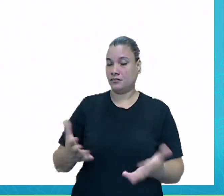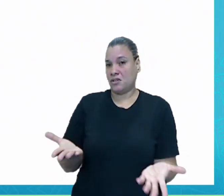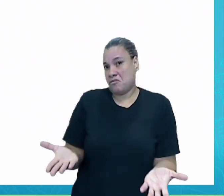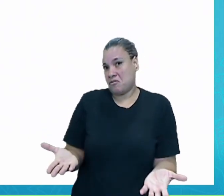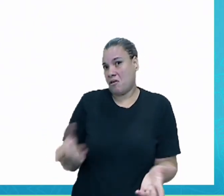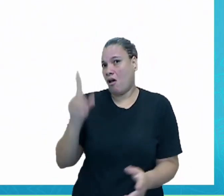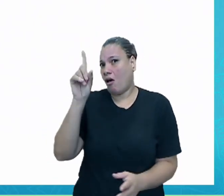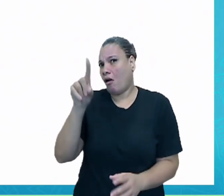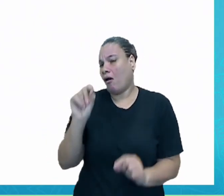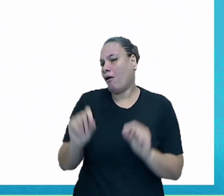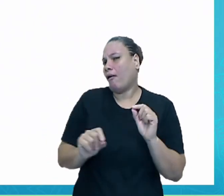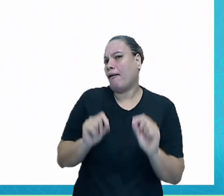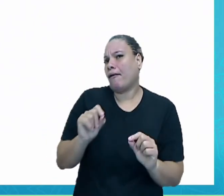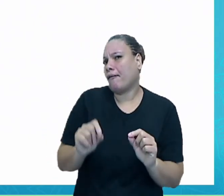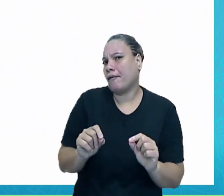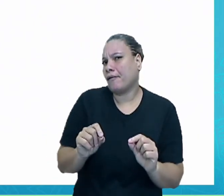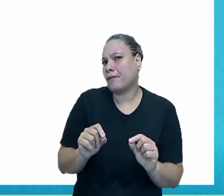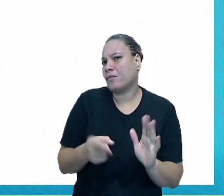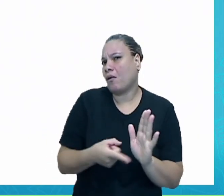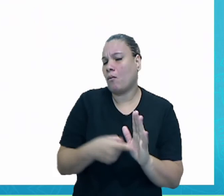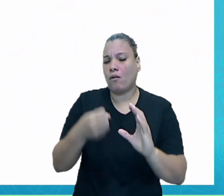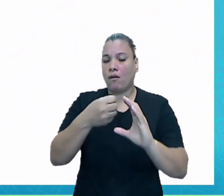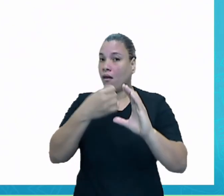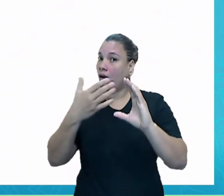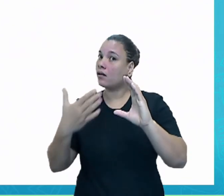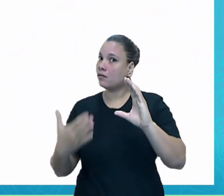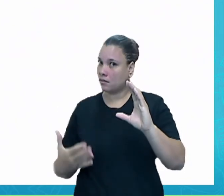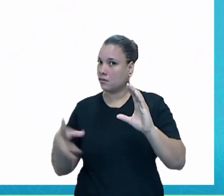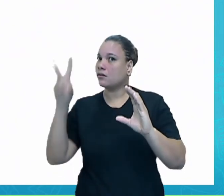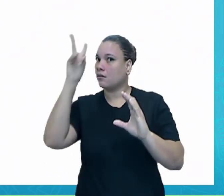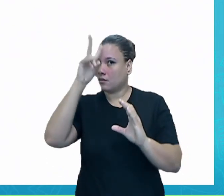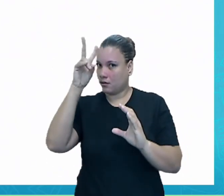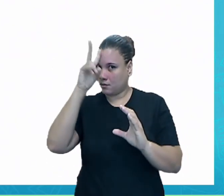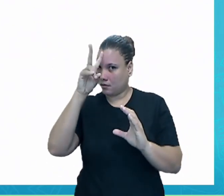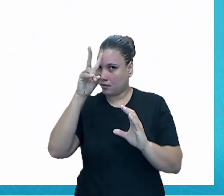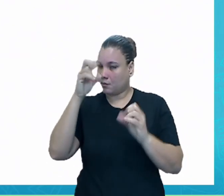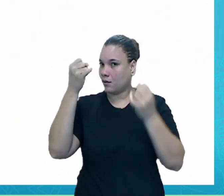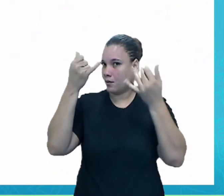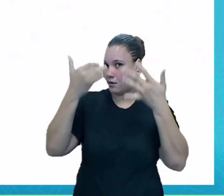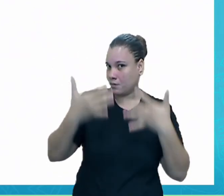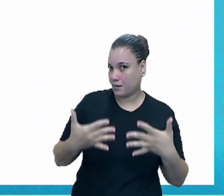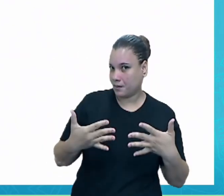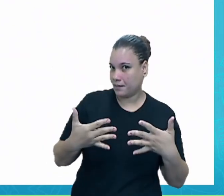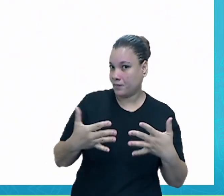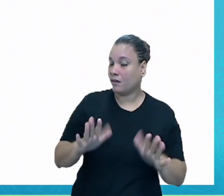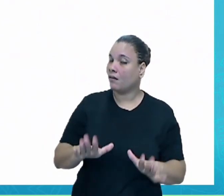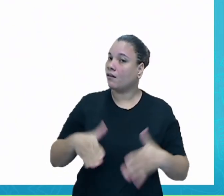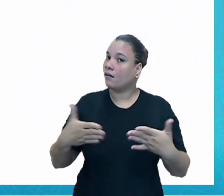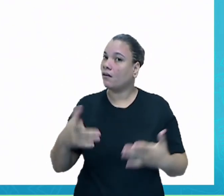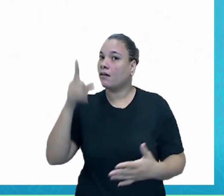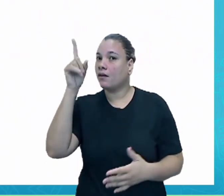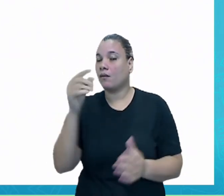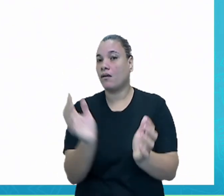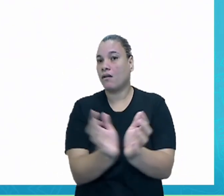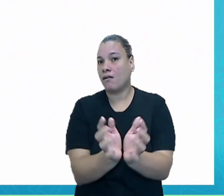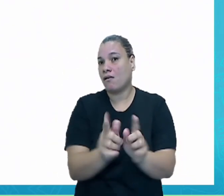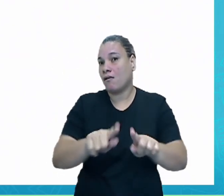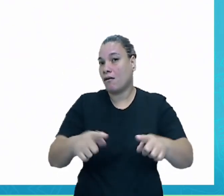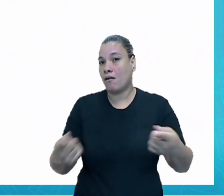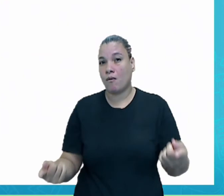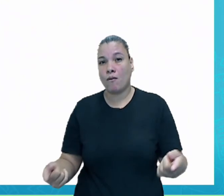então, atribui uma característica. A classe gramatical que ela pertence é o adjetivo.